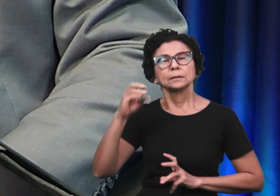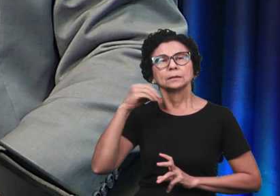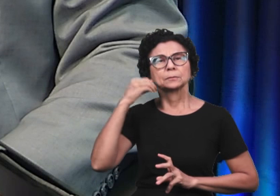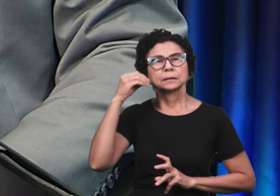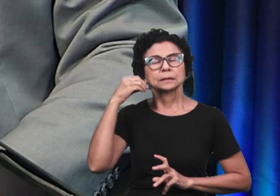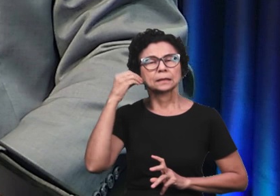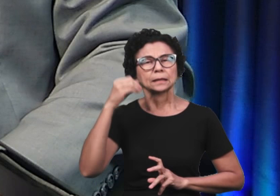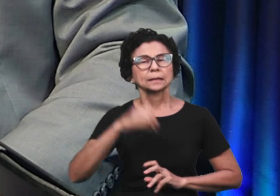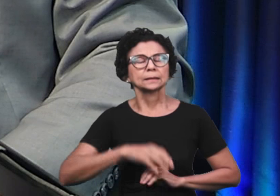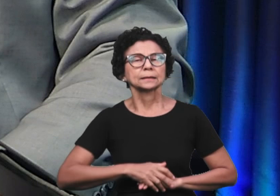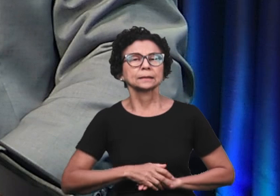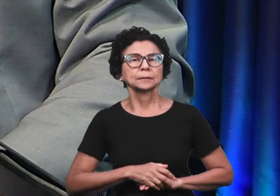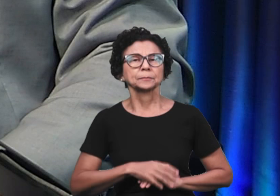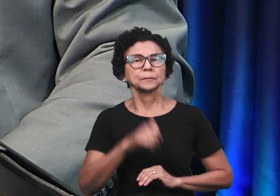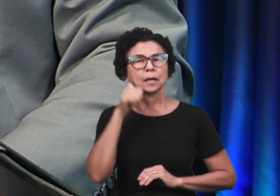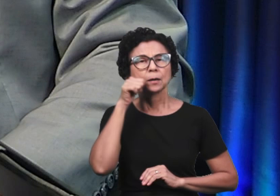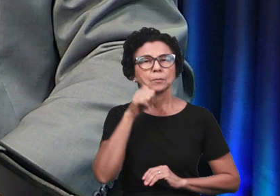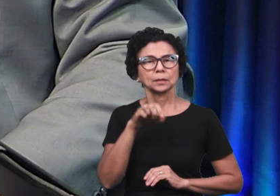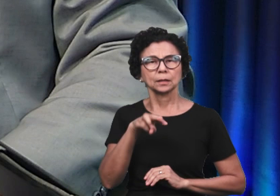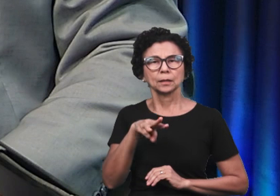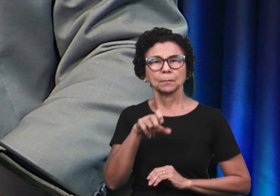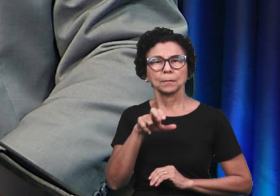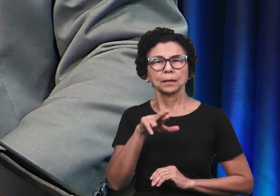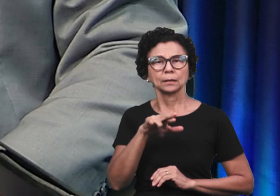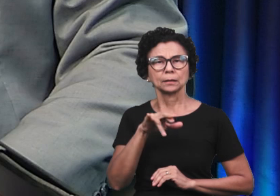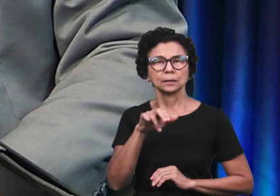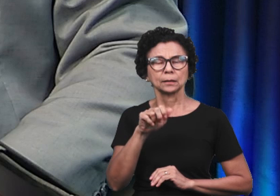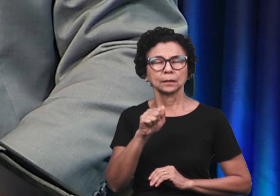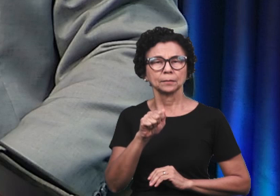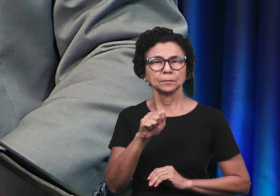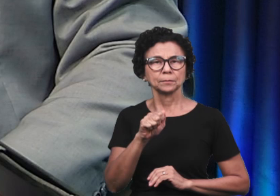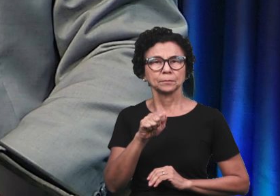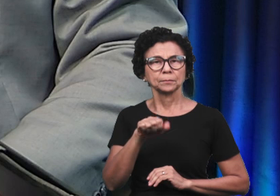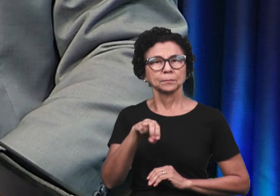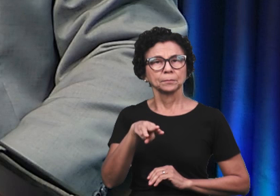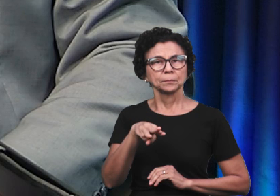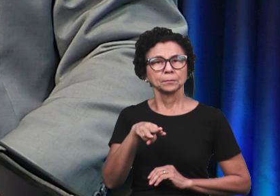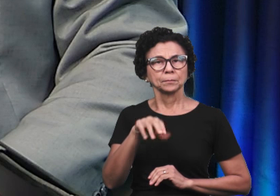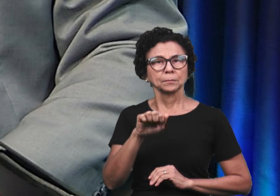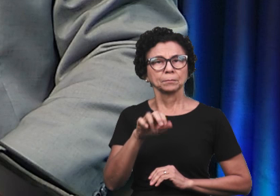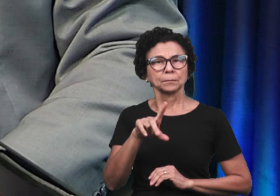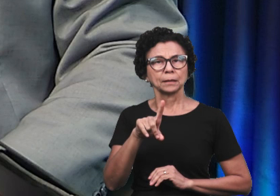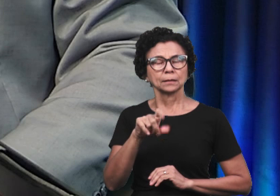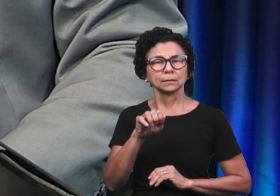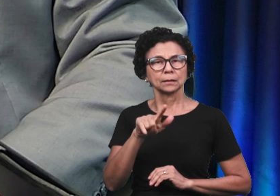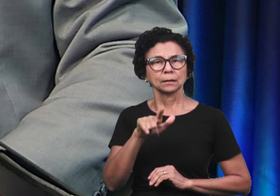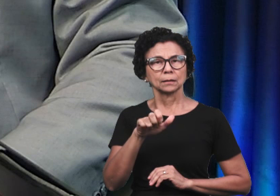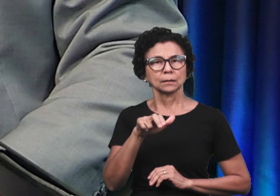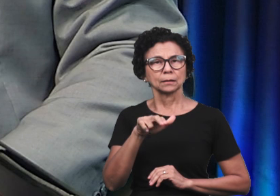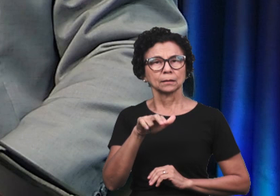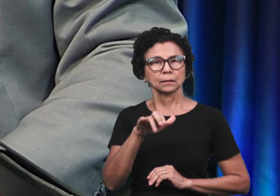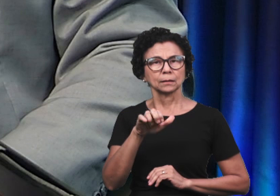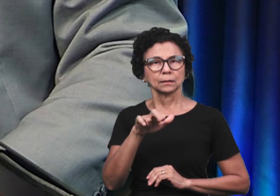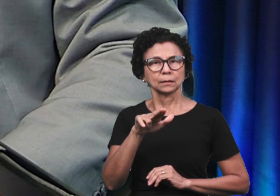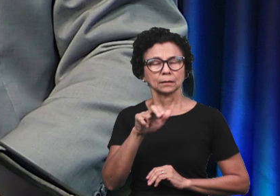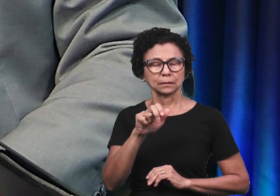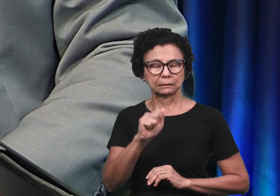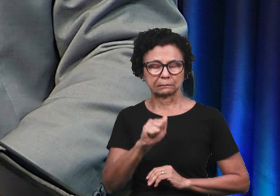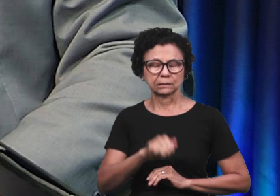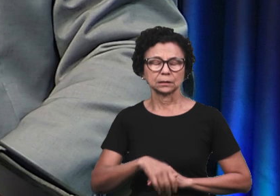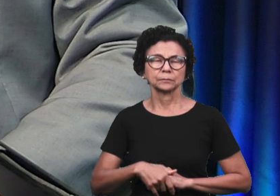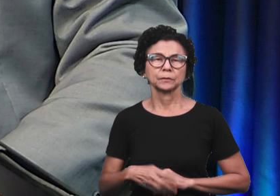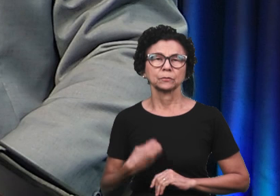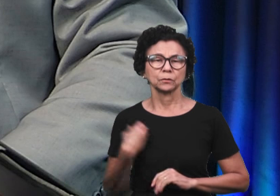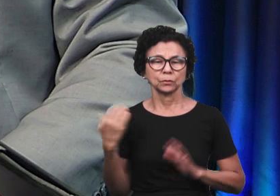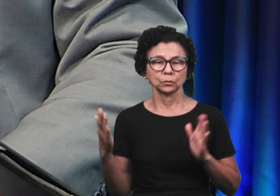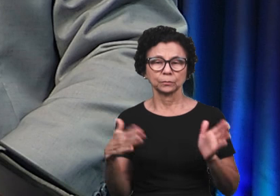Maria Madalena, serva de Jesus, que viveu no seu tempo, no tempo de Jesus. Nós estamos aqui à mesa